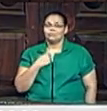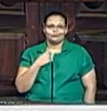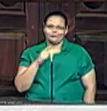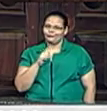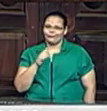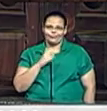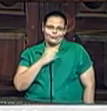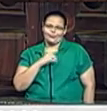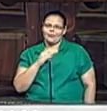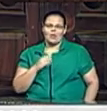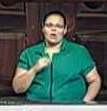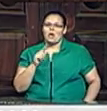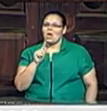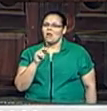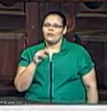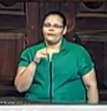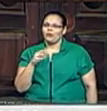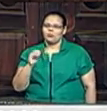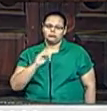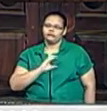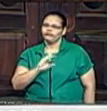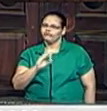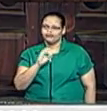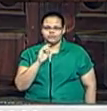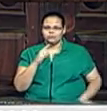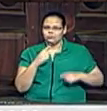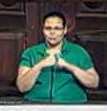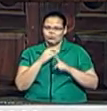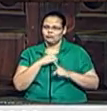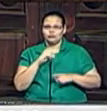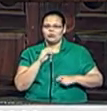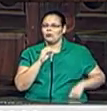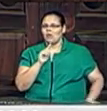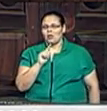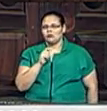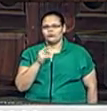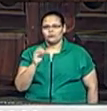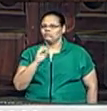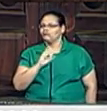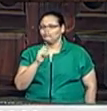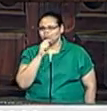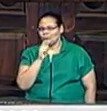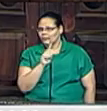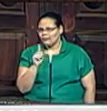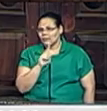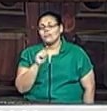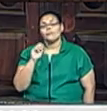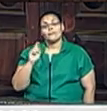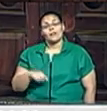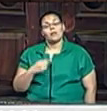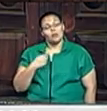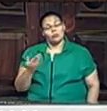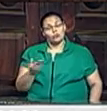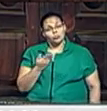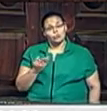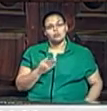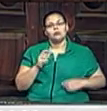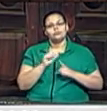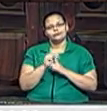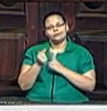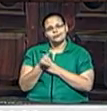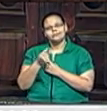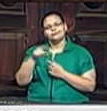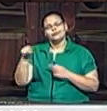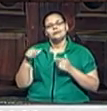vou pagar mais a vocês. E num segmento que está sendo massacrado na nossa sociedade. São